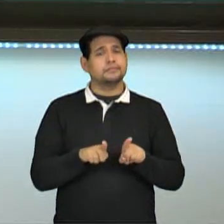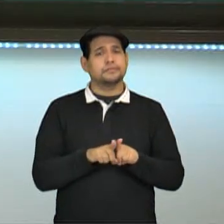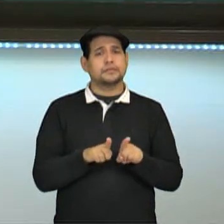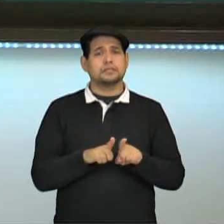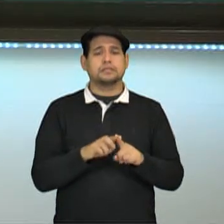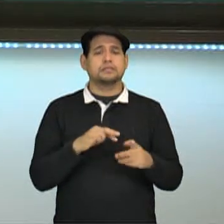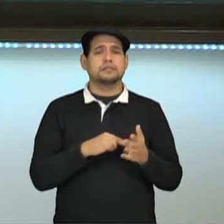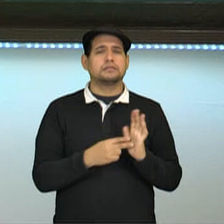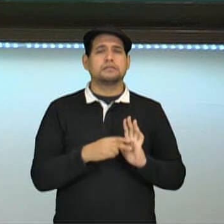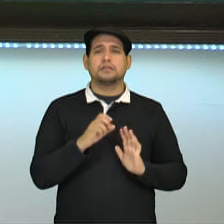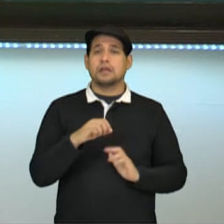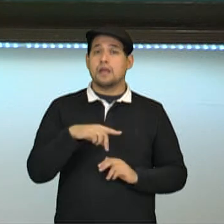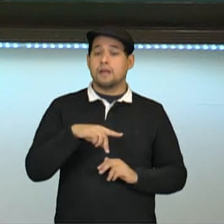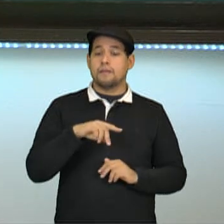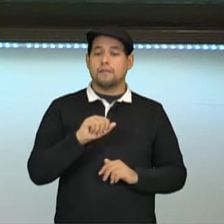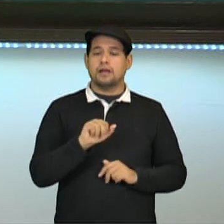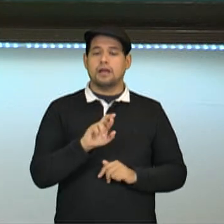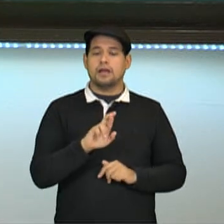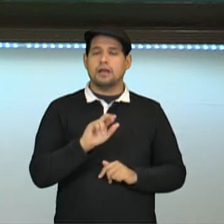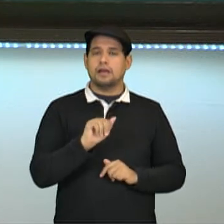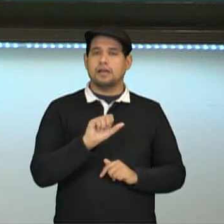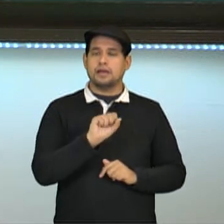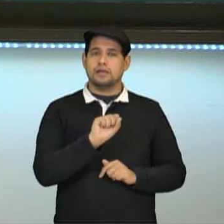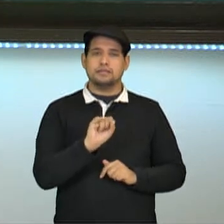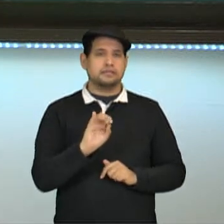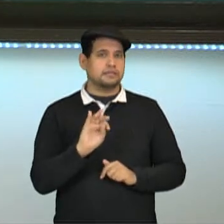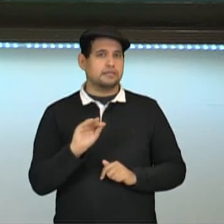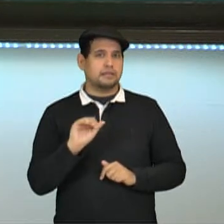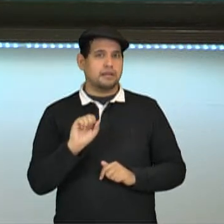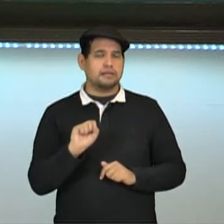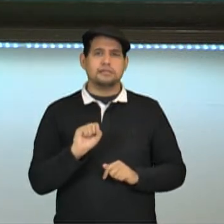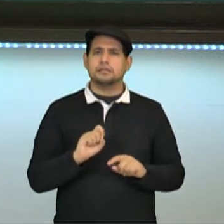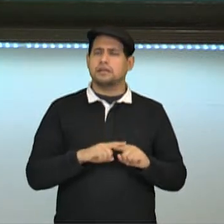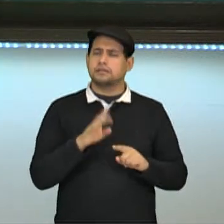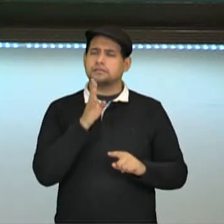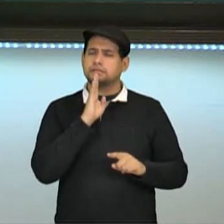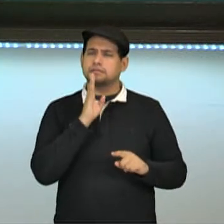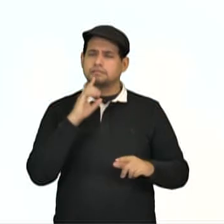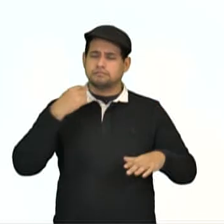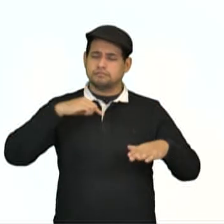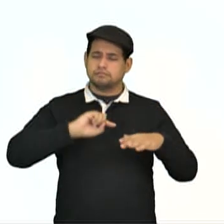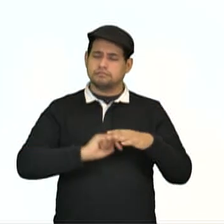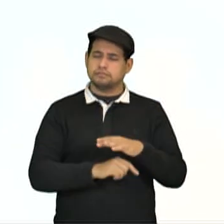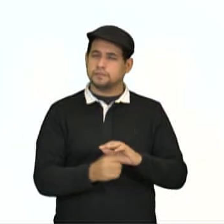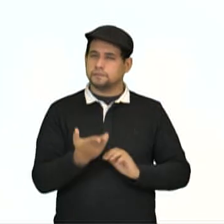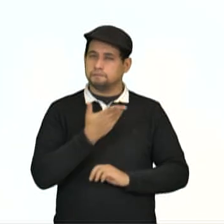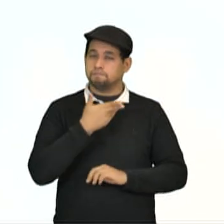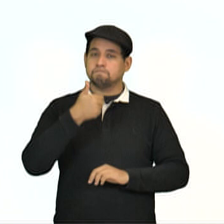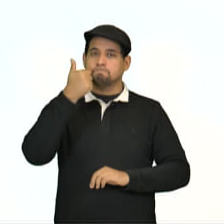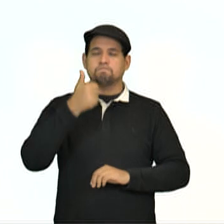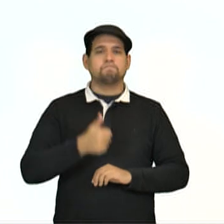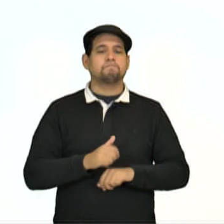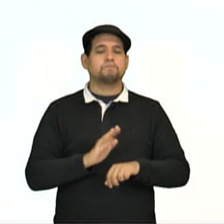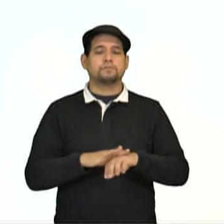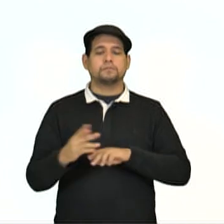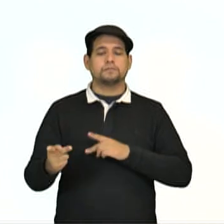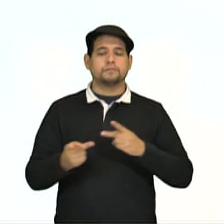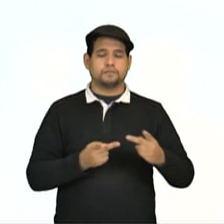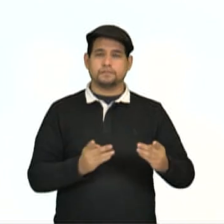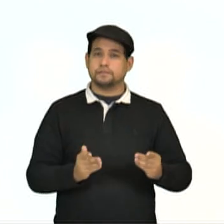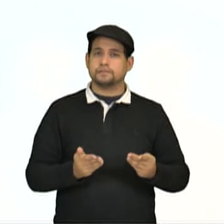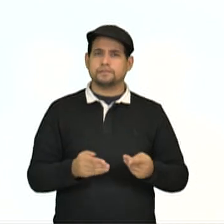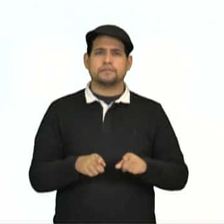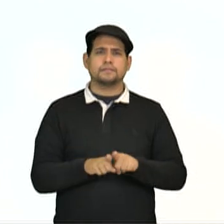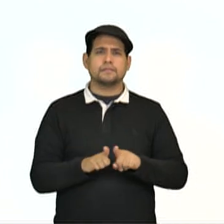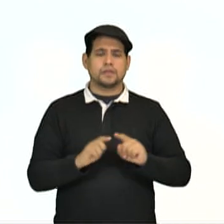também são parasitas, isso mesmo. Então vamos conhecer um pouquinho mais sobre eles. Vou convidar você agora